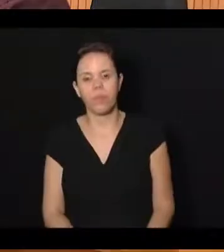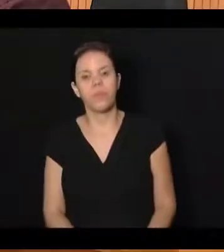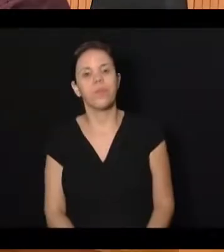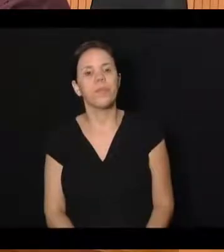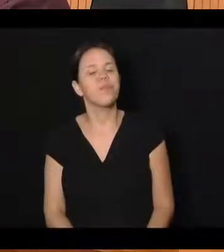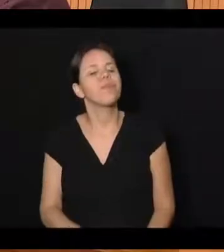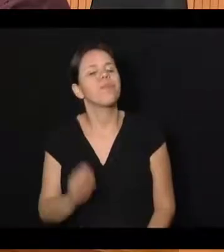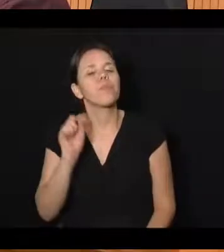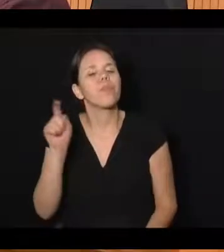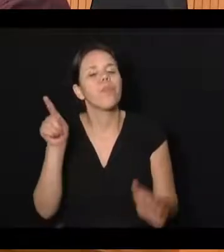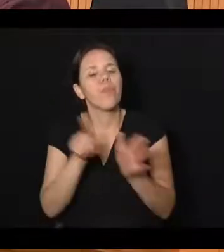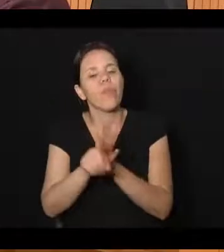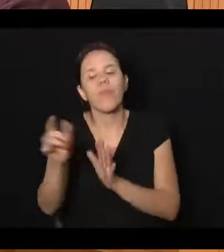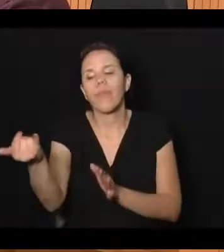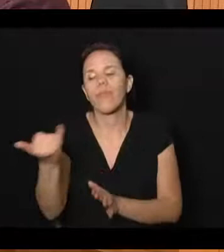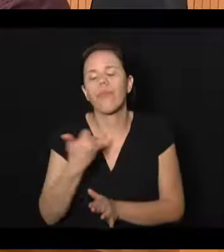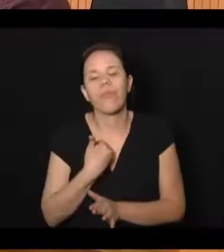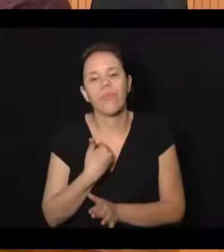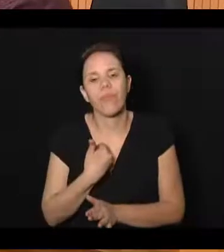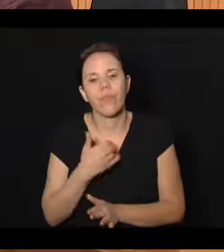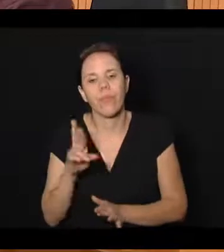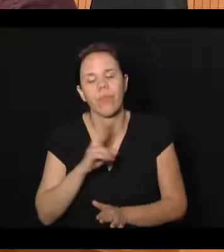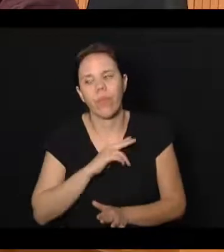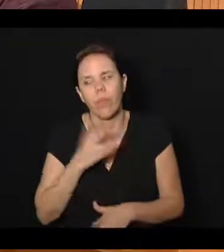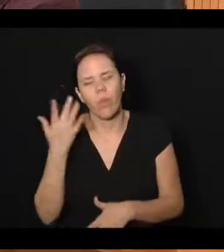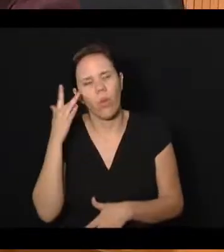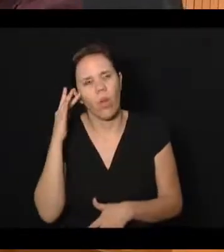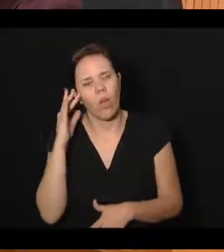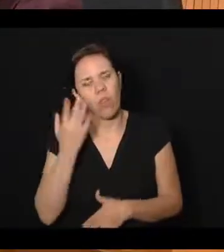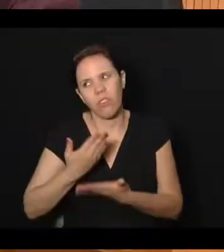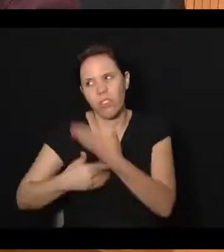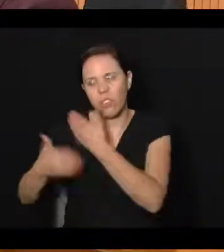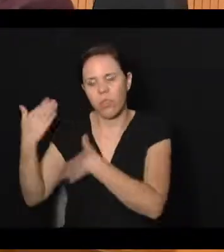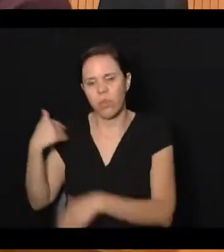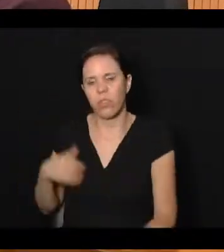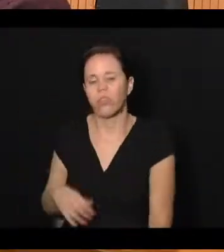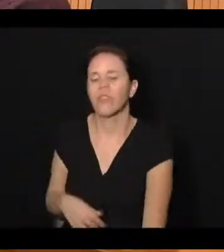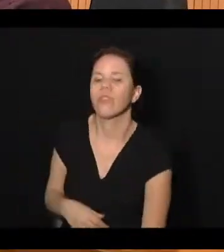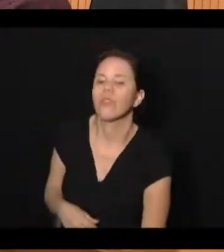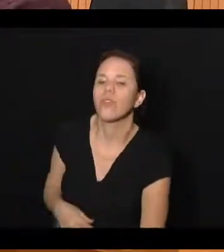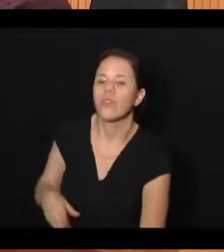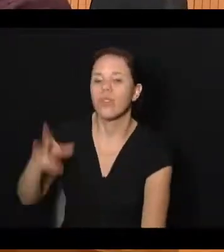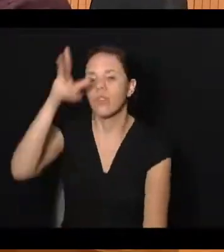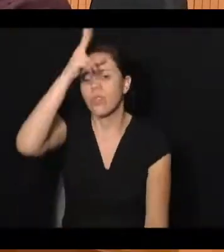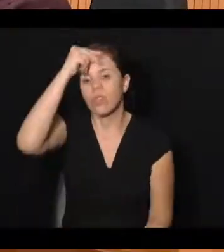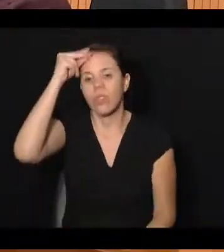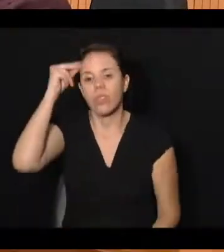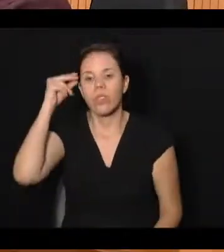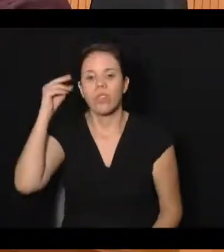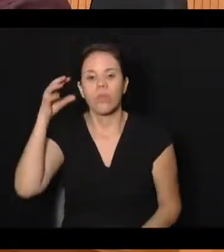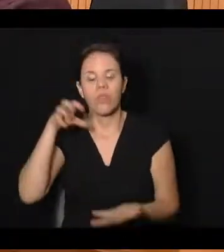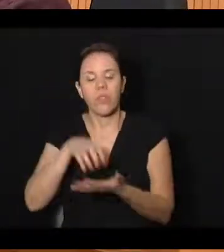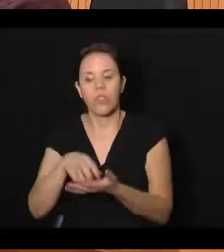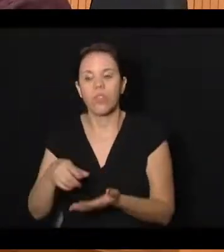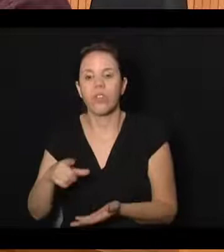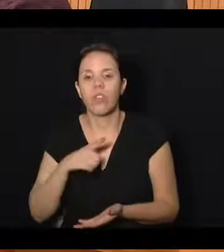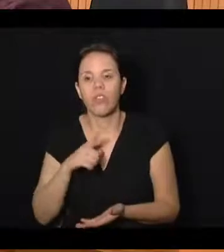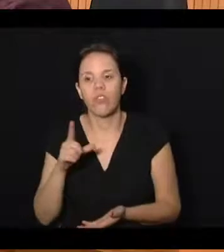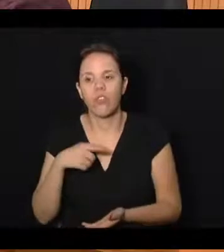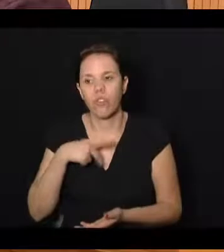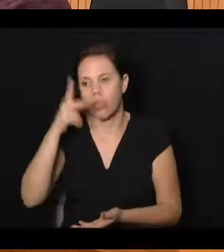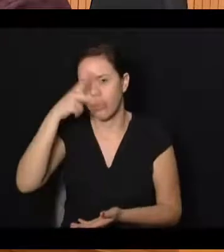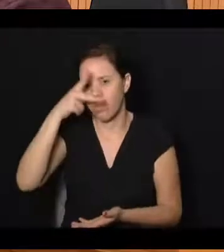coisa antigamente não digo agora não tenho visto a prefeitura tinha uma perua que nos dias de frio e recolhendo as